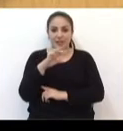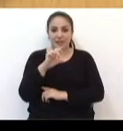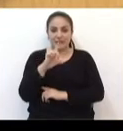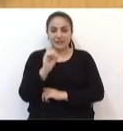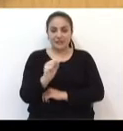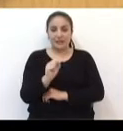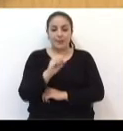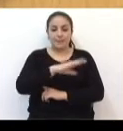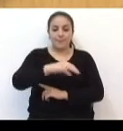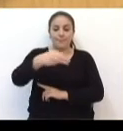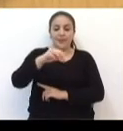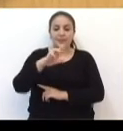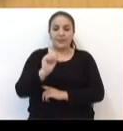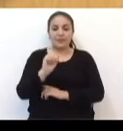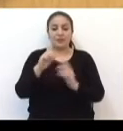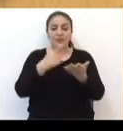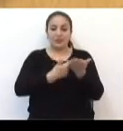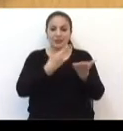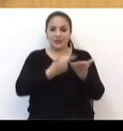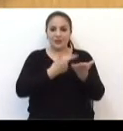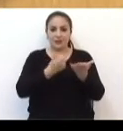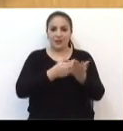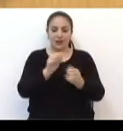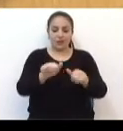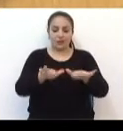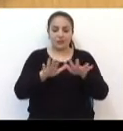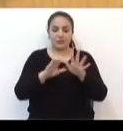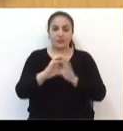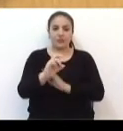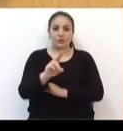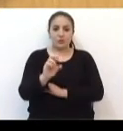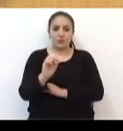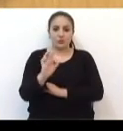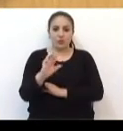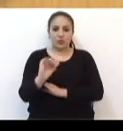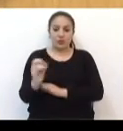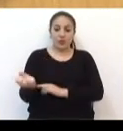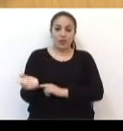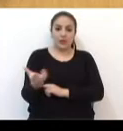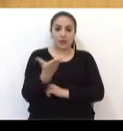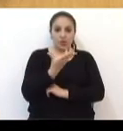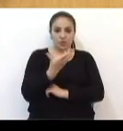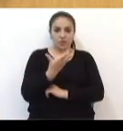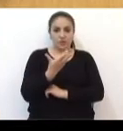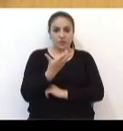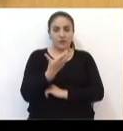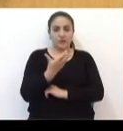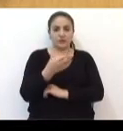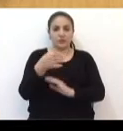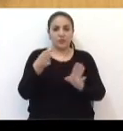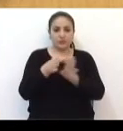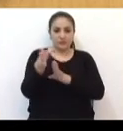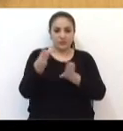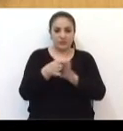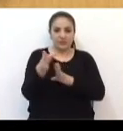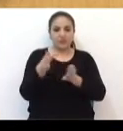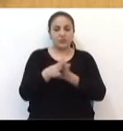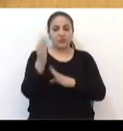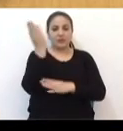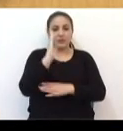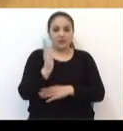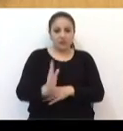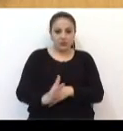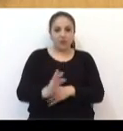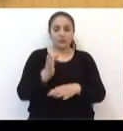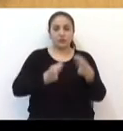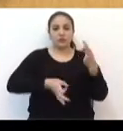sobre o livro Audiência de Custódia. A obra fala de uma nova resolução do Conselho Nacional de Justiça que está